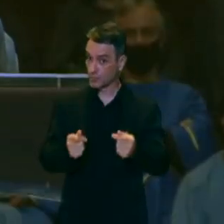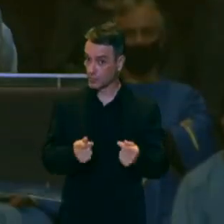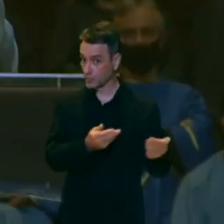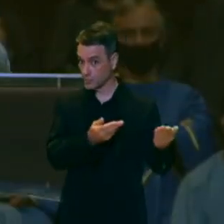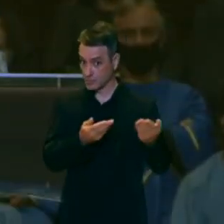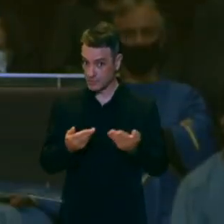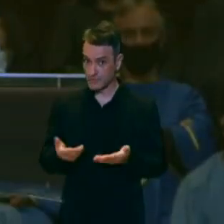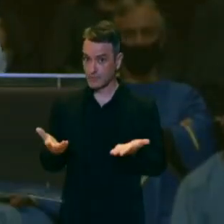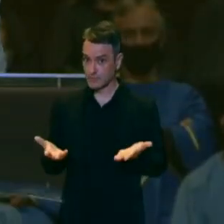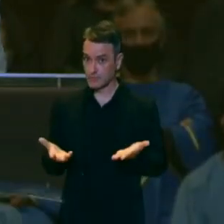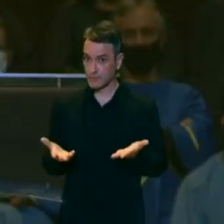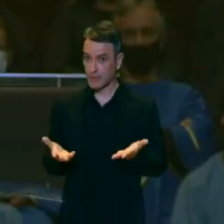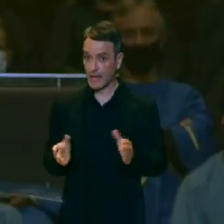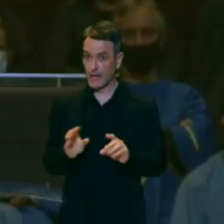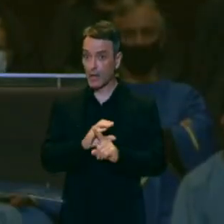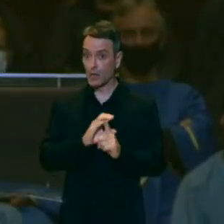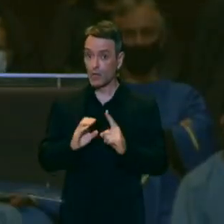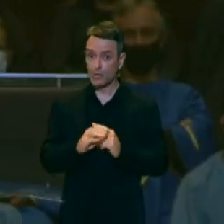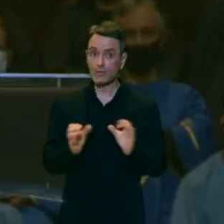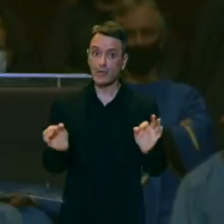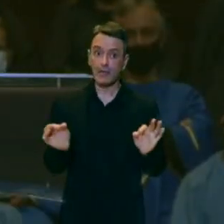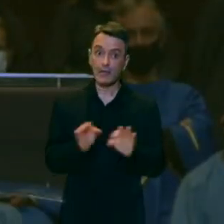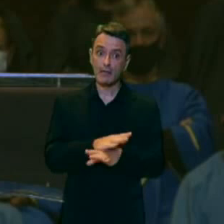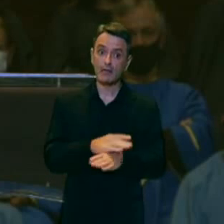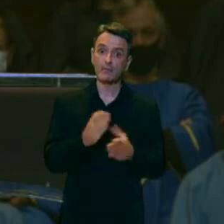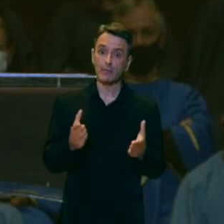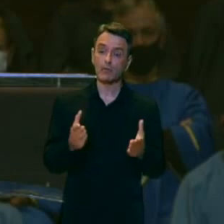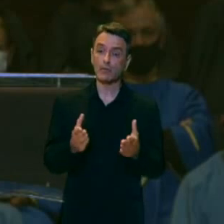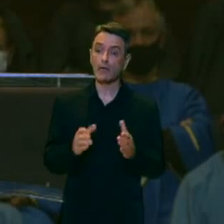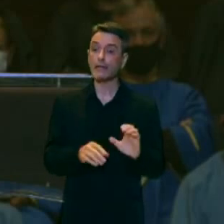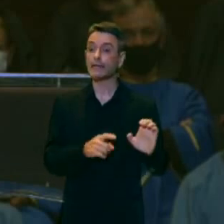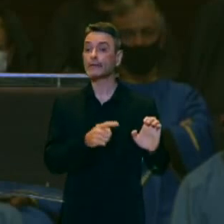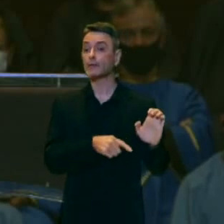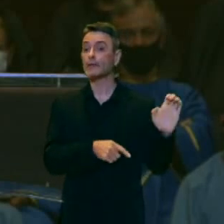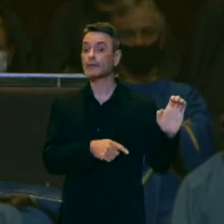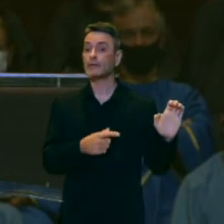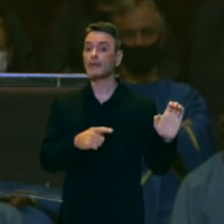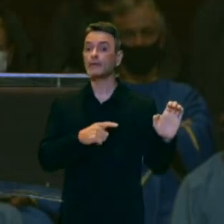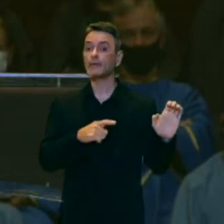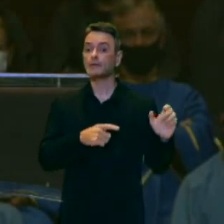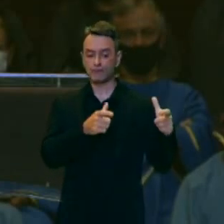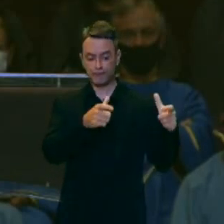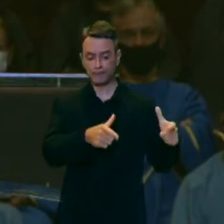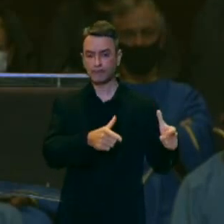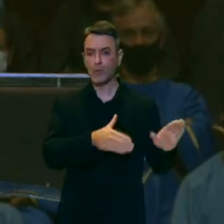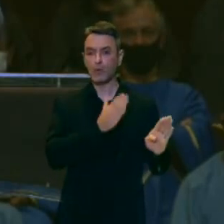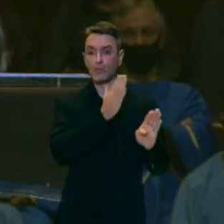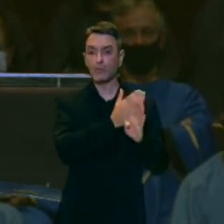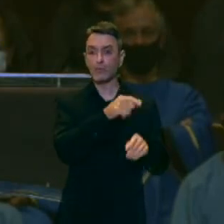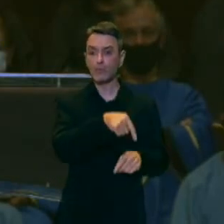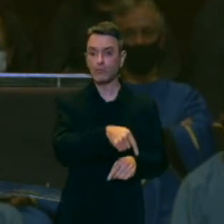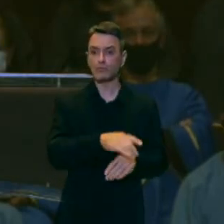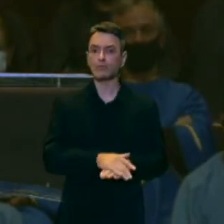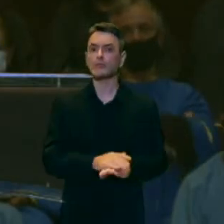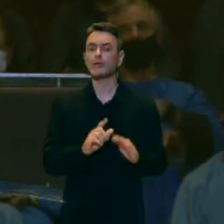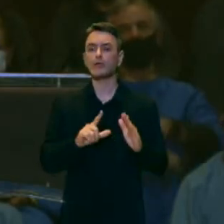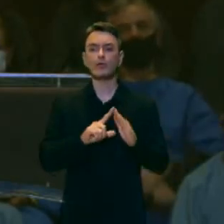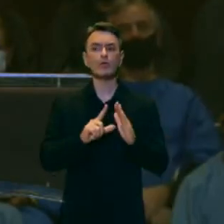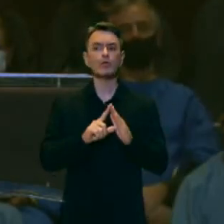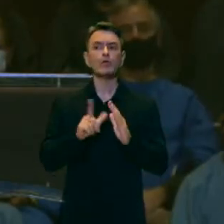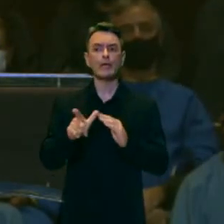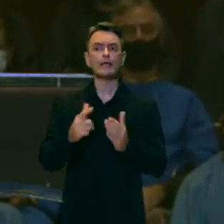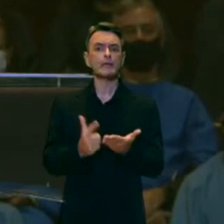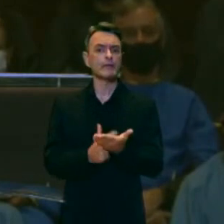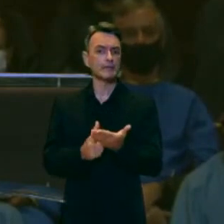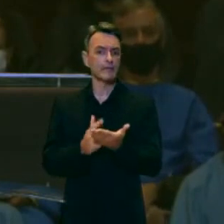você sair aqui do templo, do meu lado esquerdo tem um lugar chamado Ponto de Encontro, do lado da livraria.